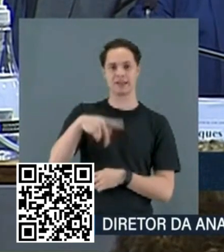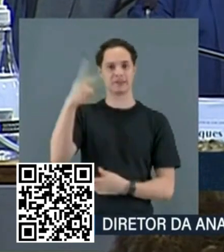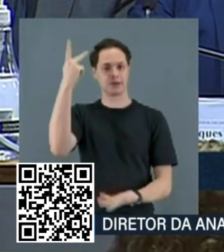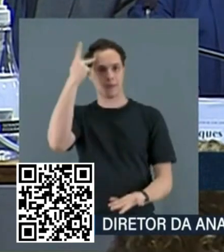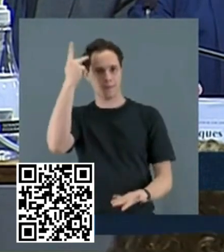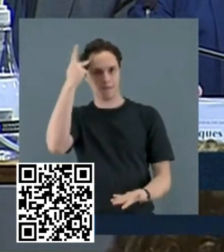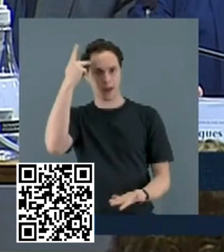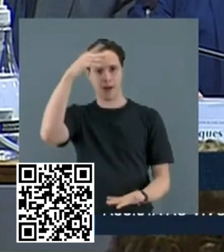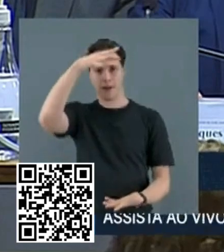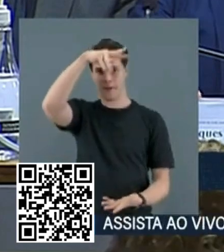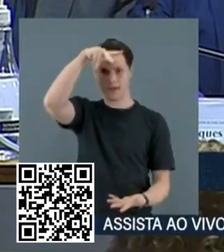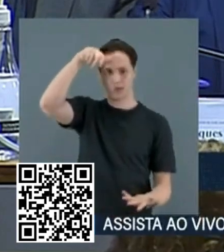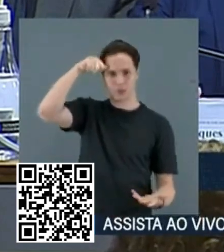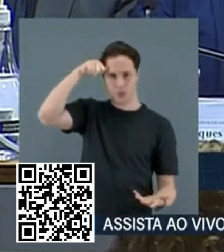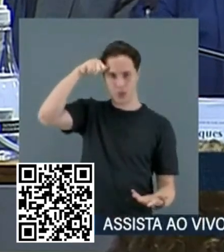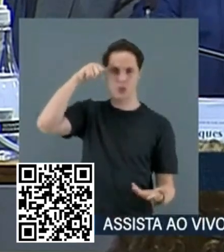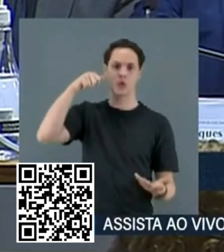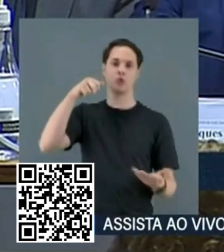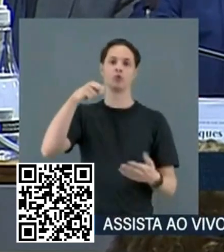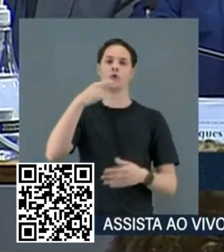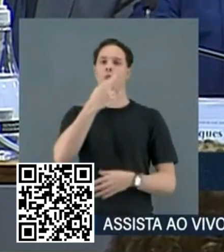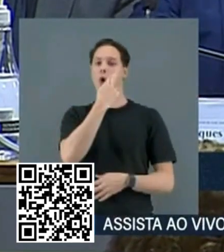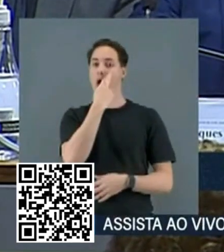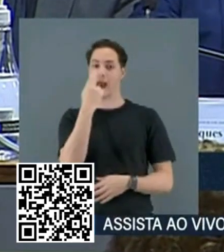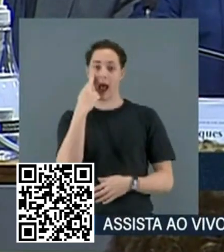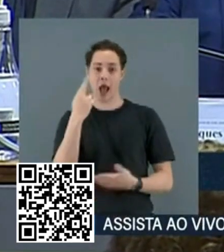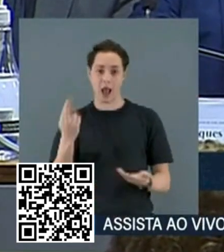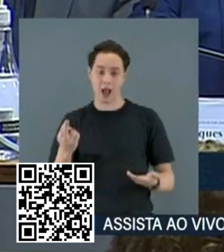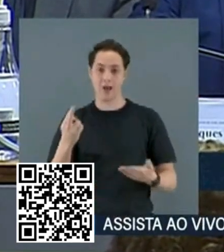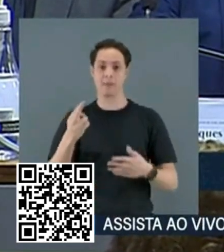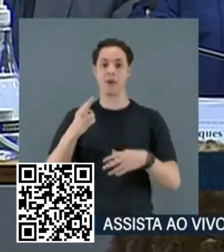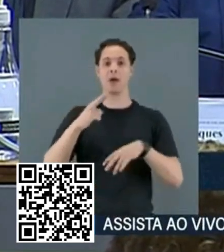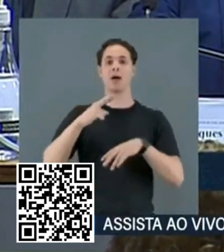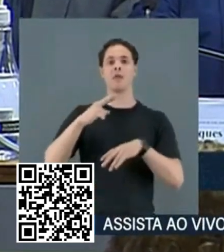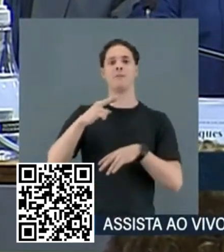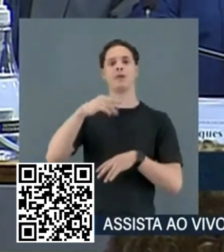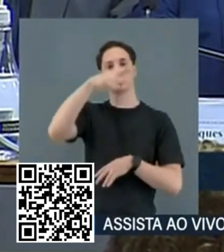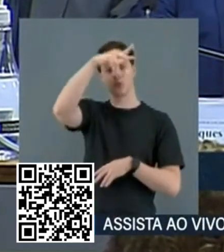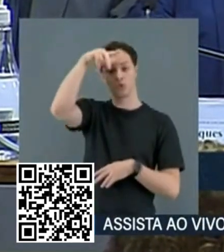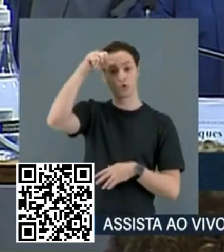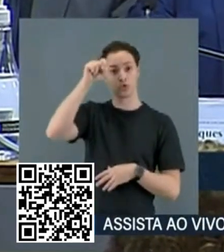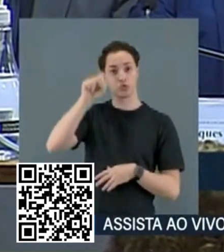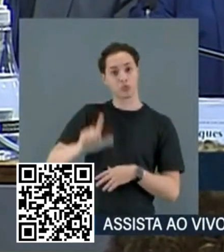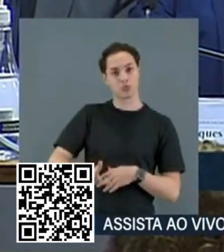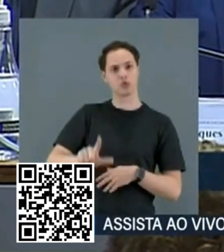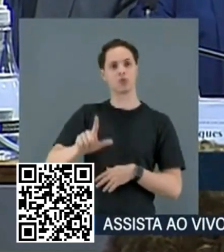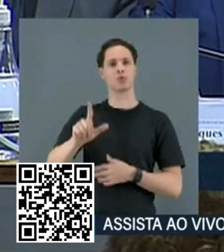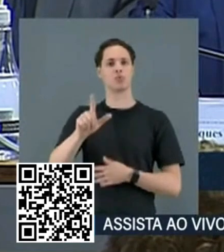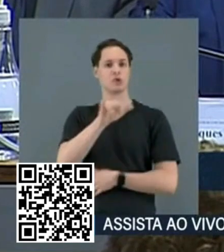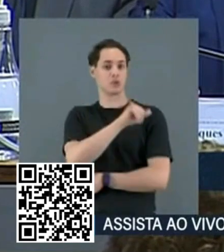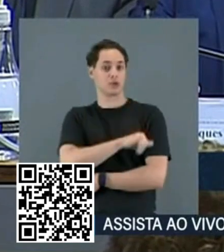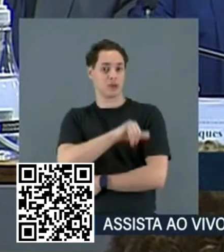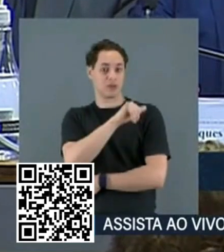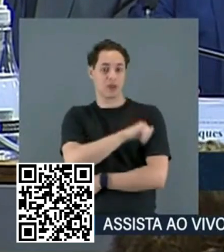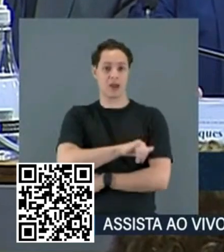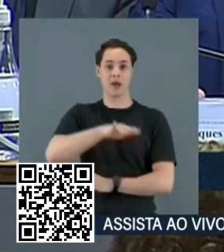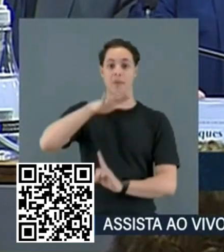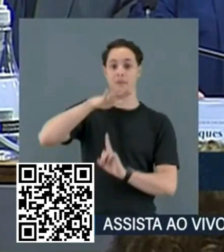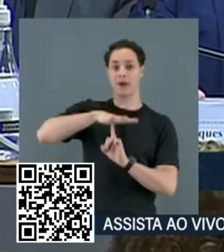Paulo, Mato Grosso, Roraima, Mato Grosso do Sul, Rio de Janeiro, Paraná, Santa